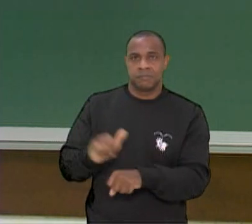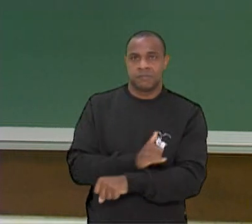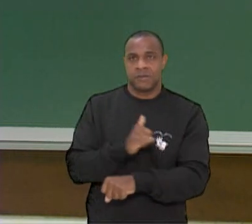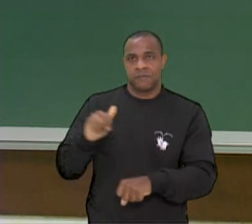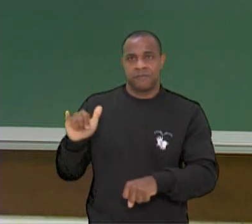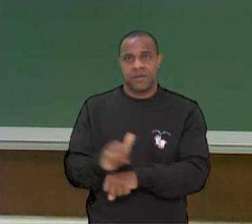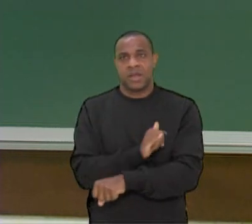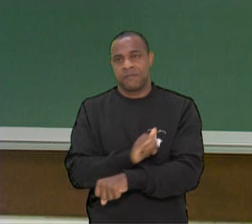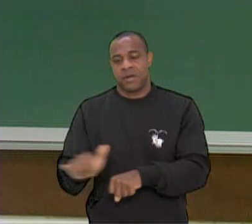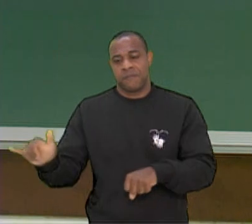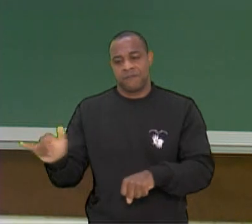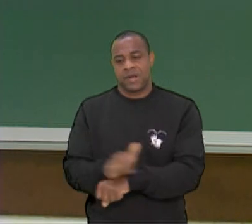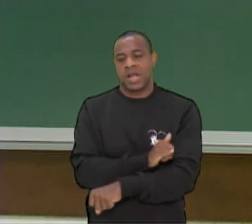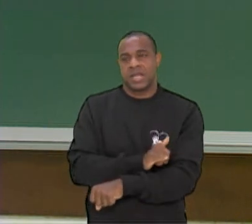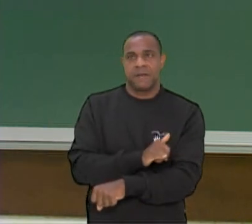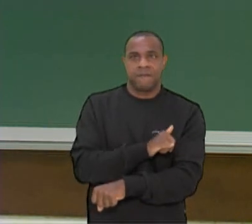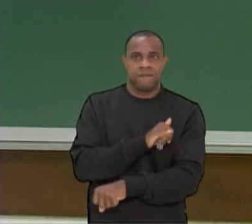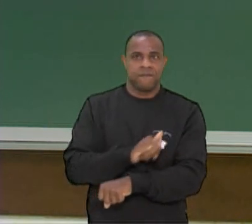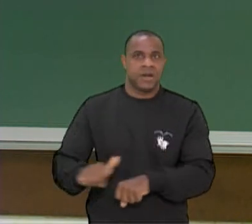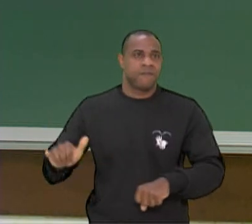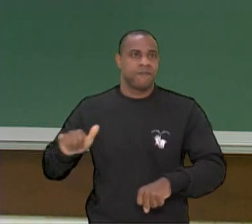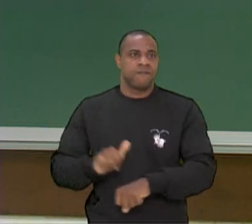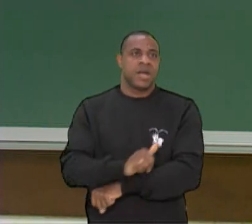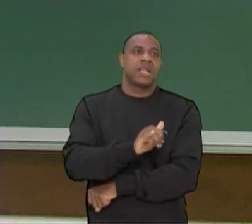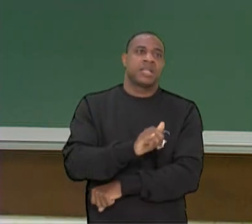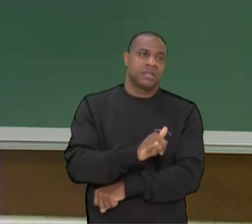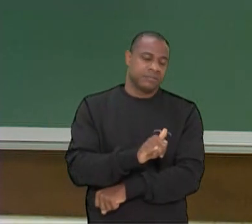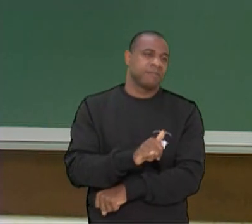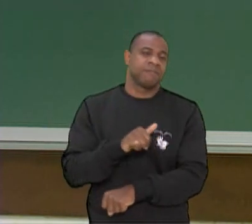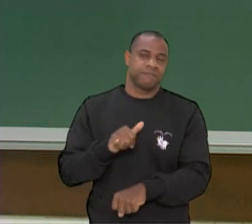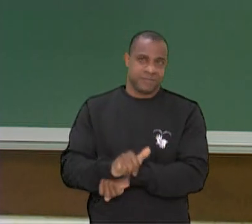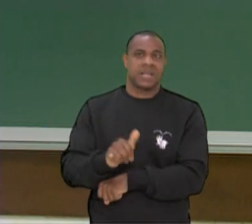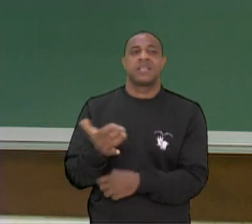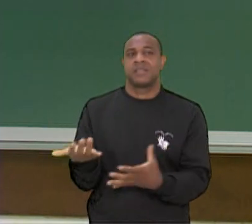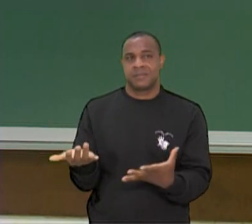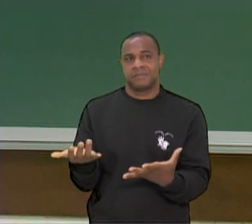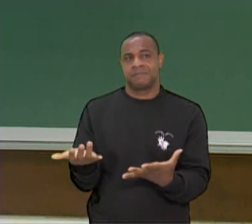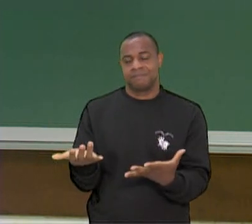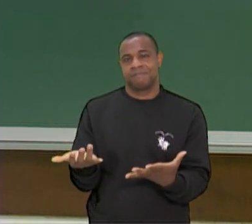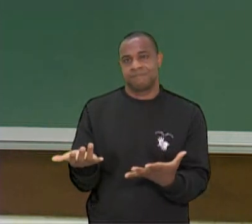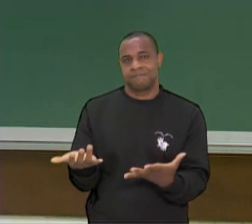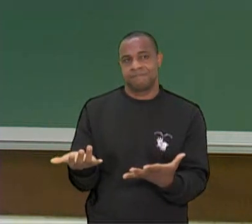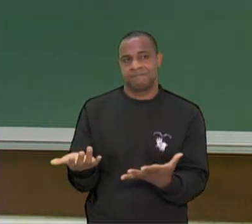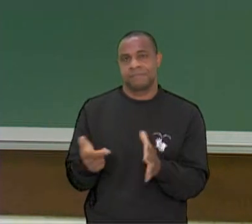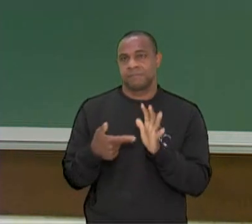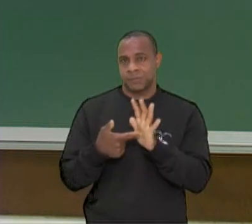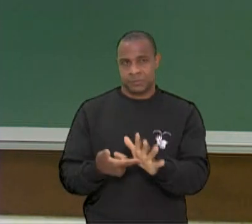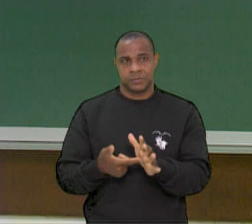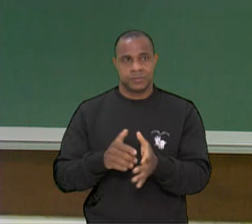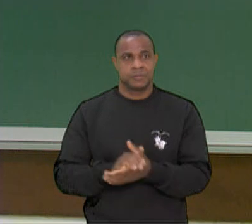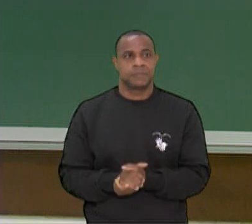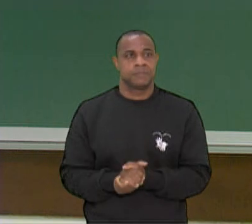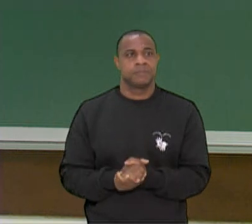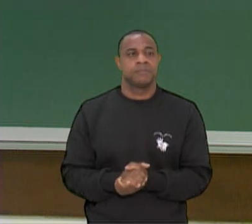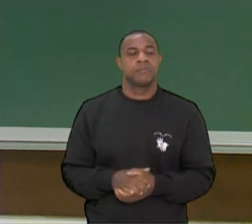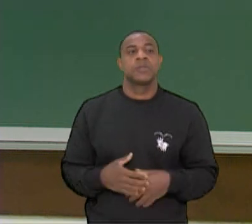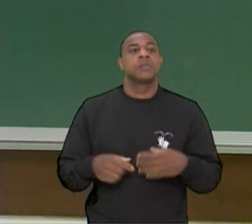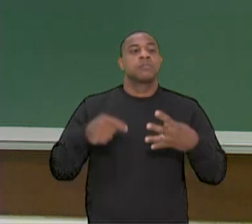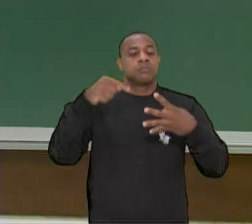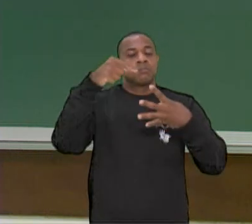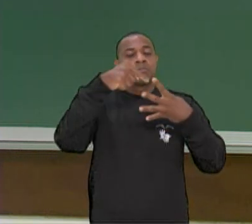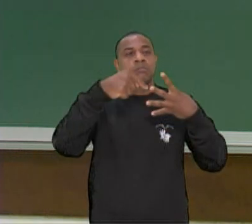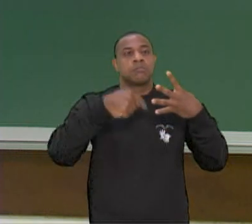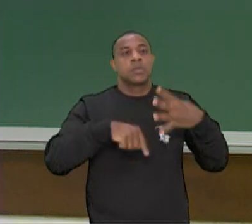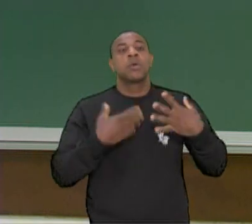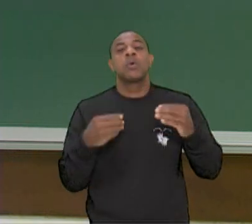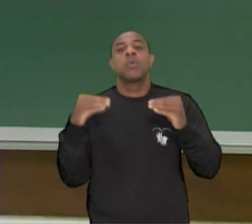ter pensado em outras penalidades mais cabíveis? E aí? Qual delas você acha? A, B, C ou